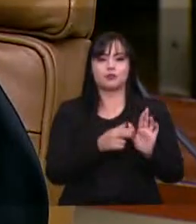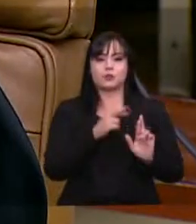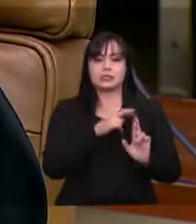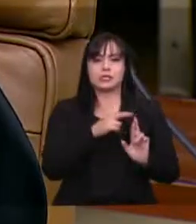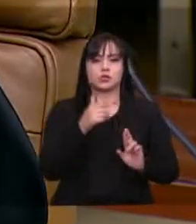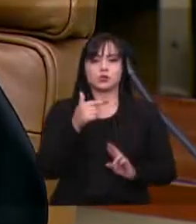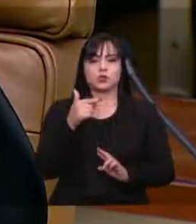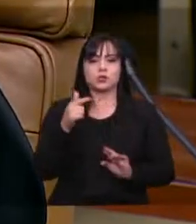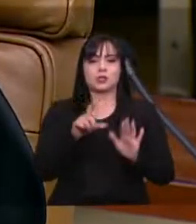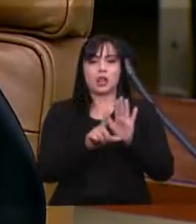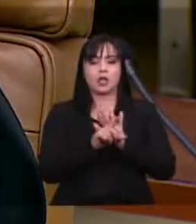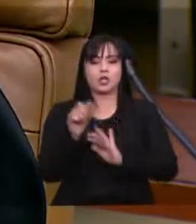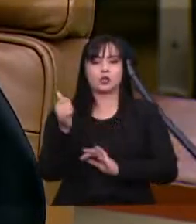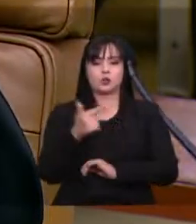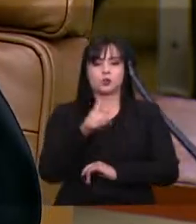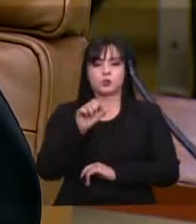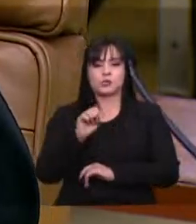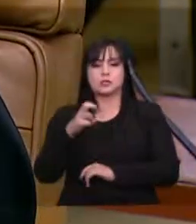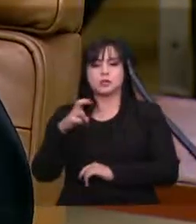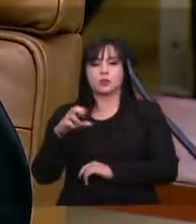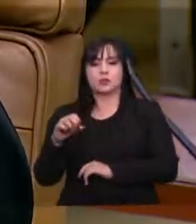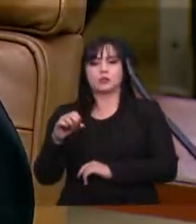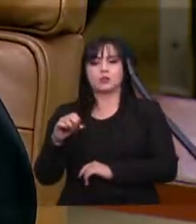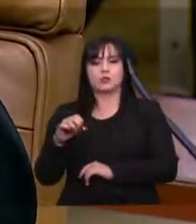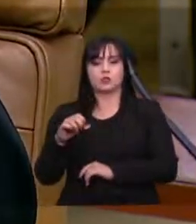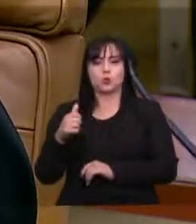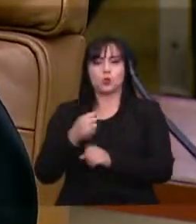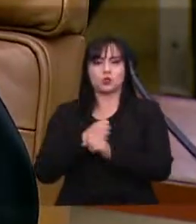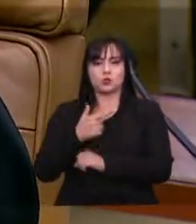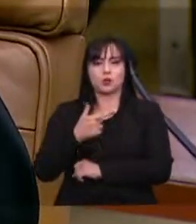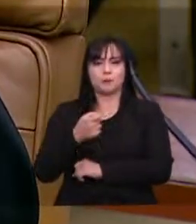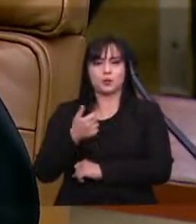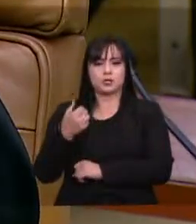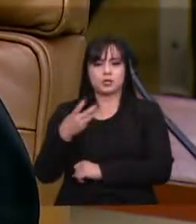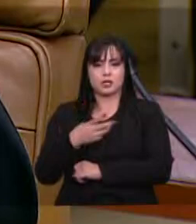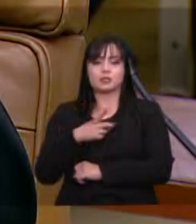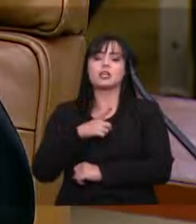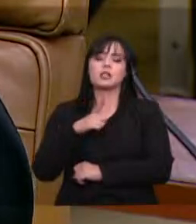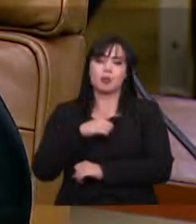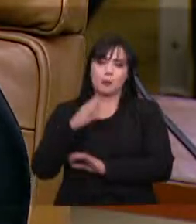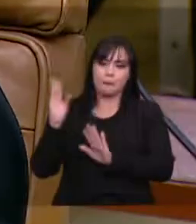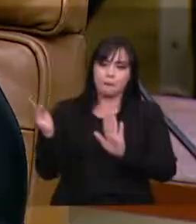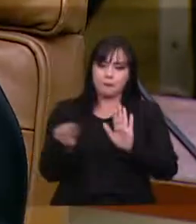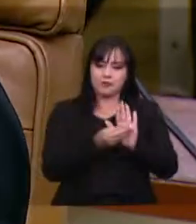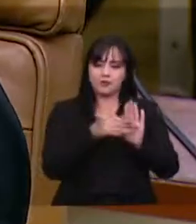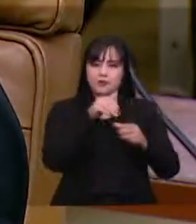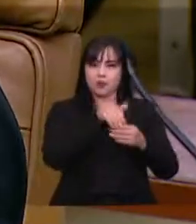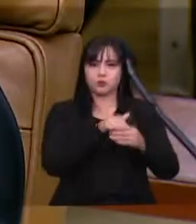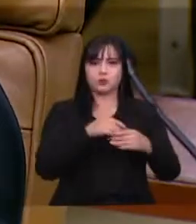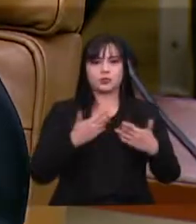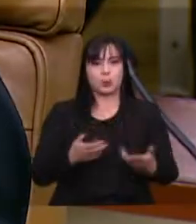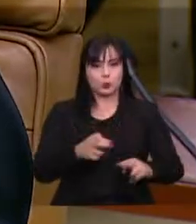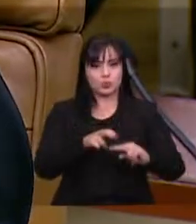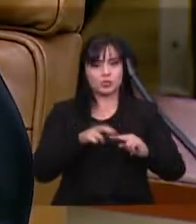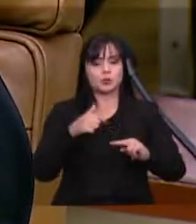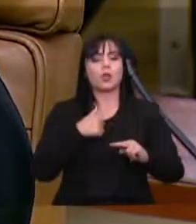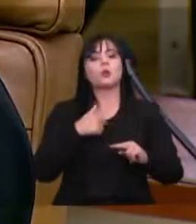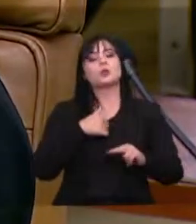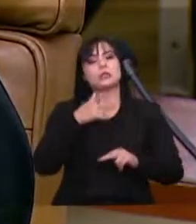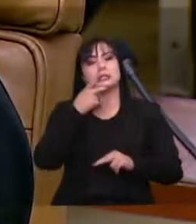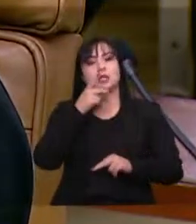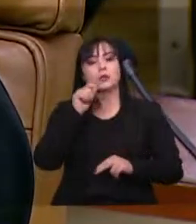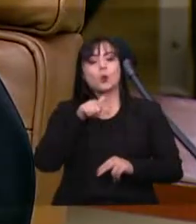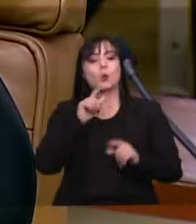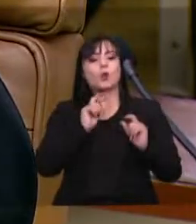no inciso 2 da lei 12.850 de 2013 que reproduz uma foto portanto eu estou